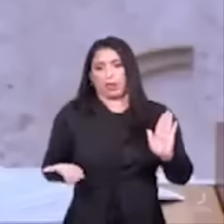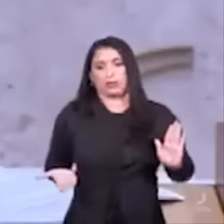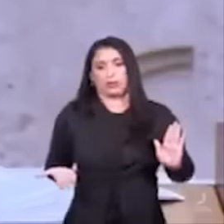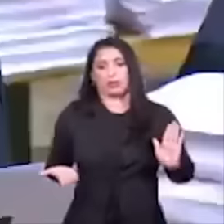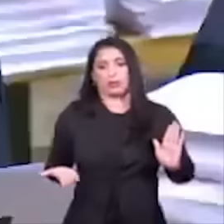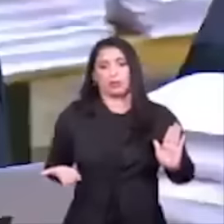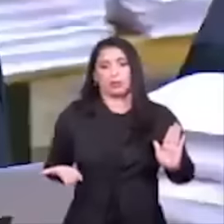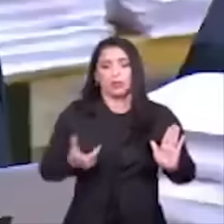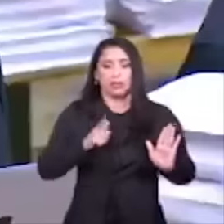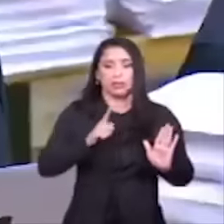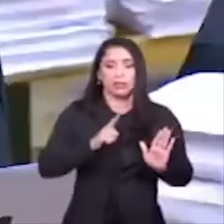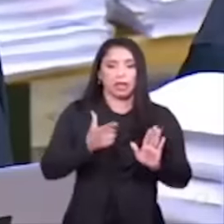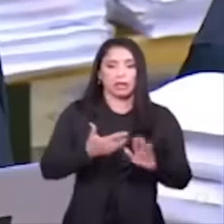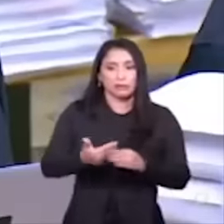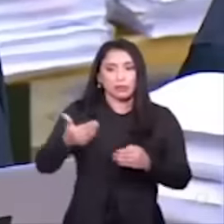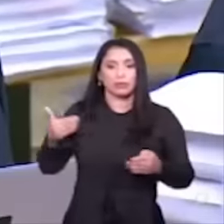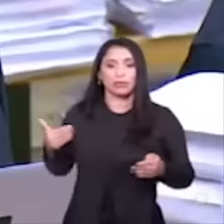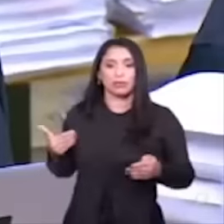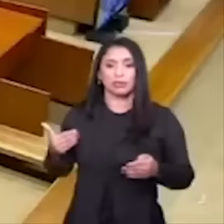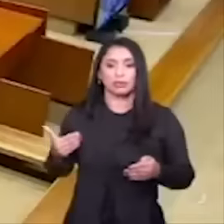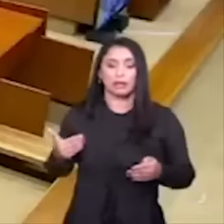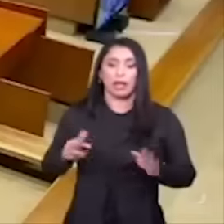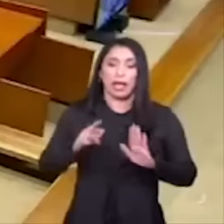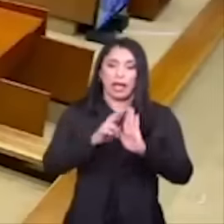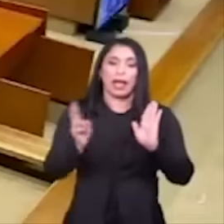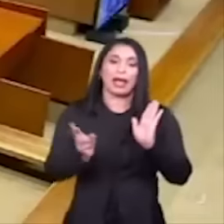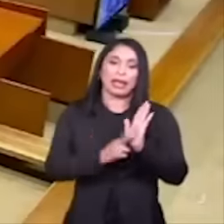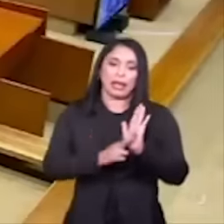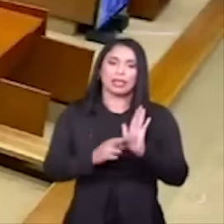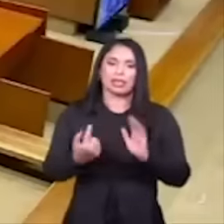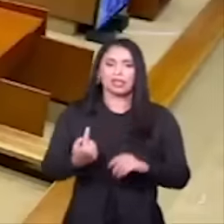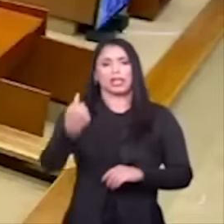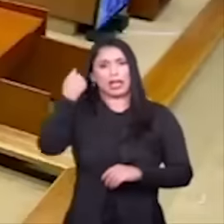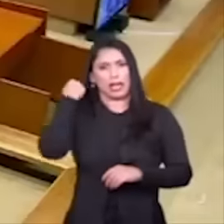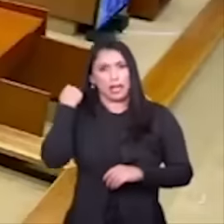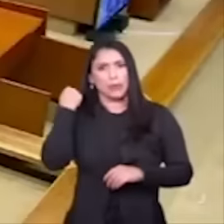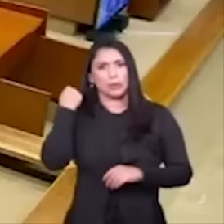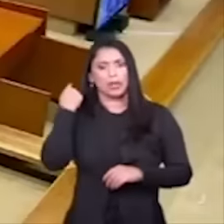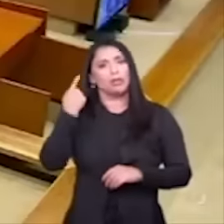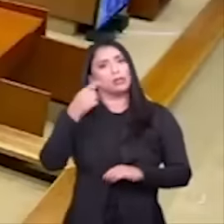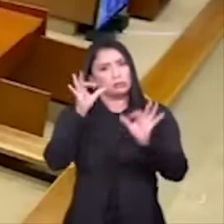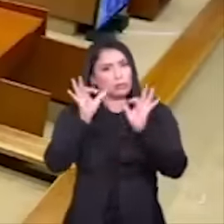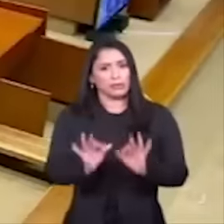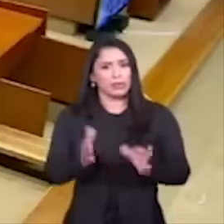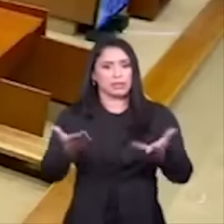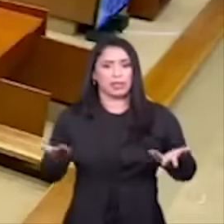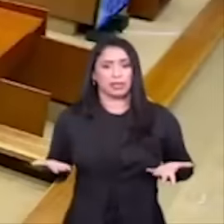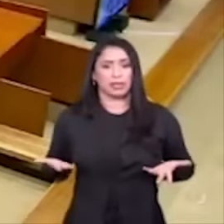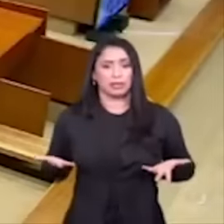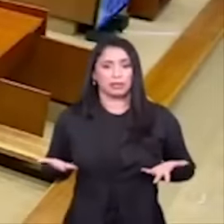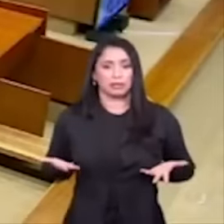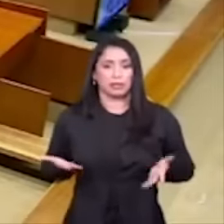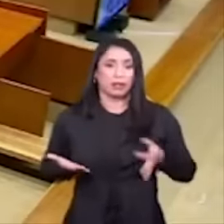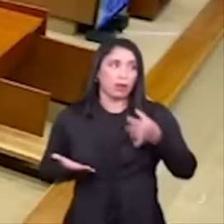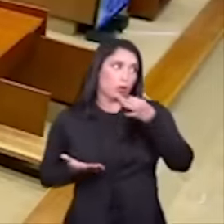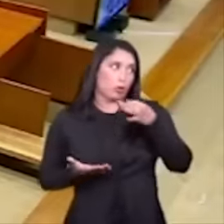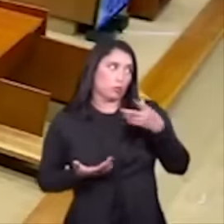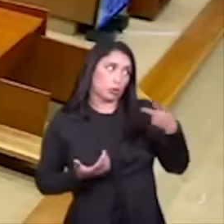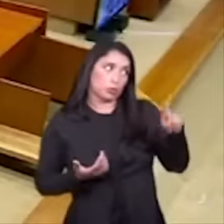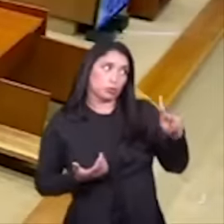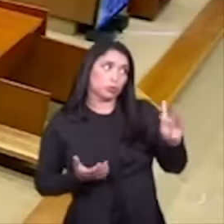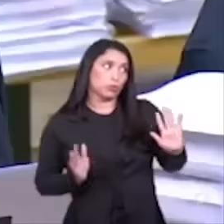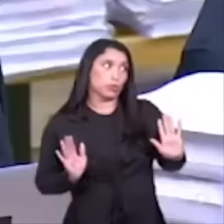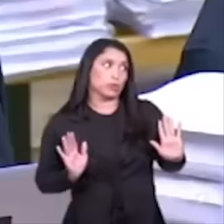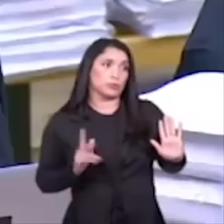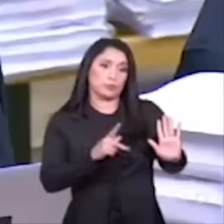a única coisa gente tá retroagindo mas a regra que vigorava na época era essa Presidente Essa é a opinião de vossa